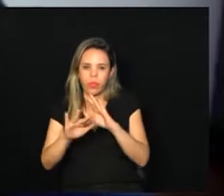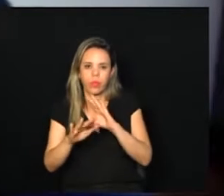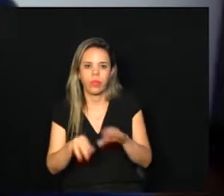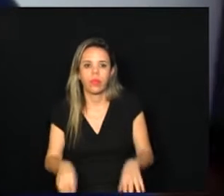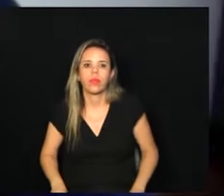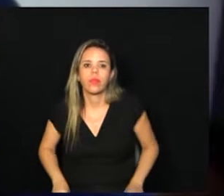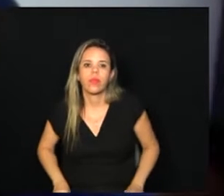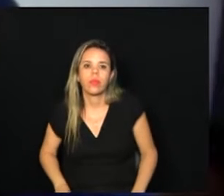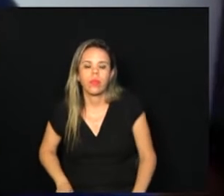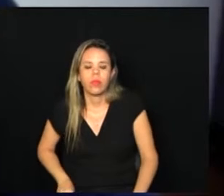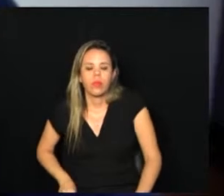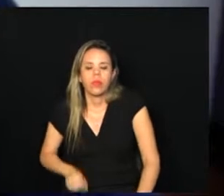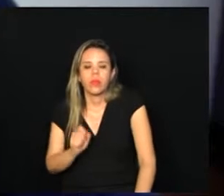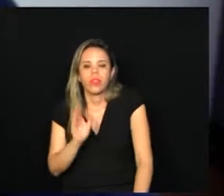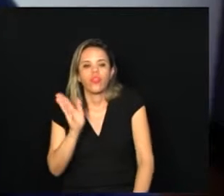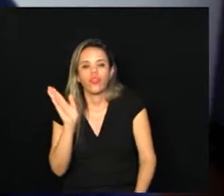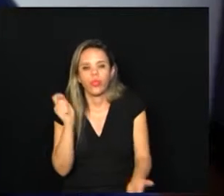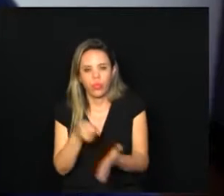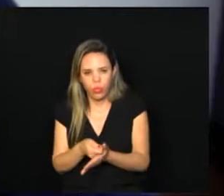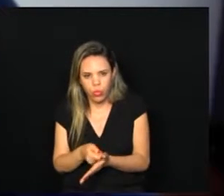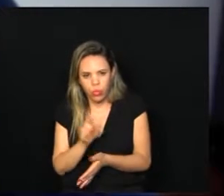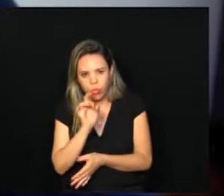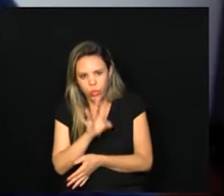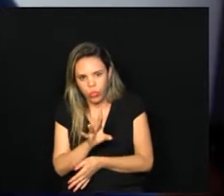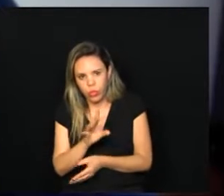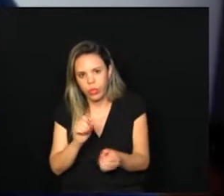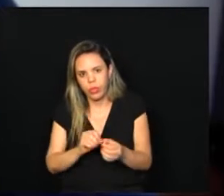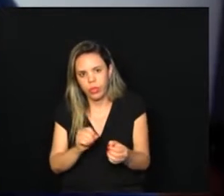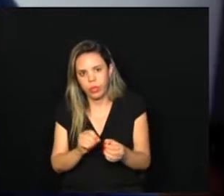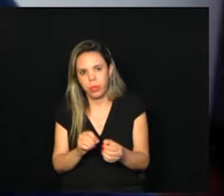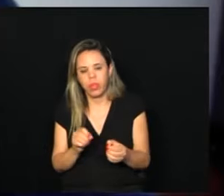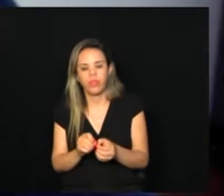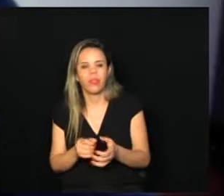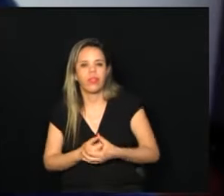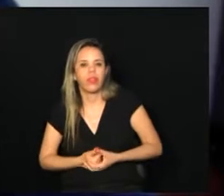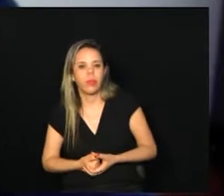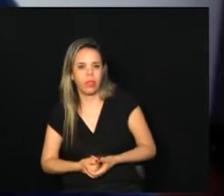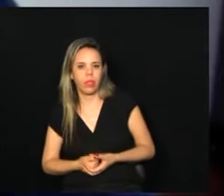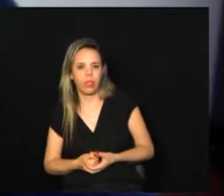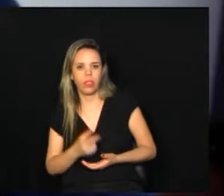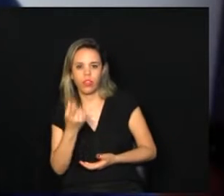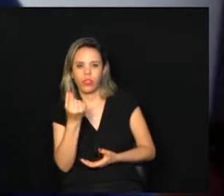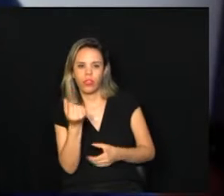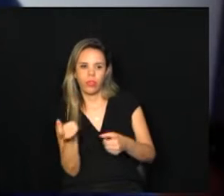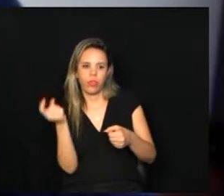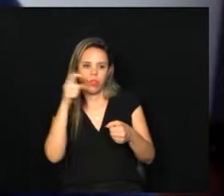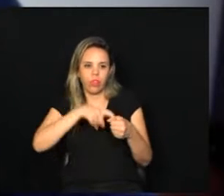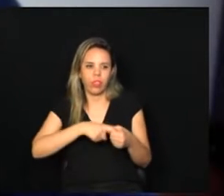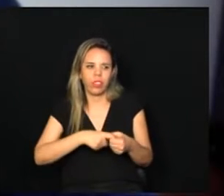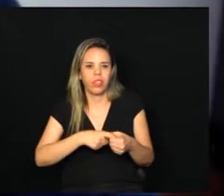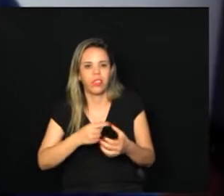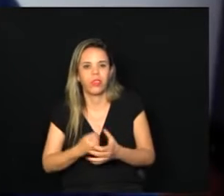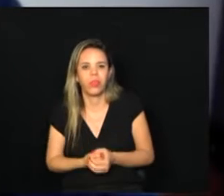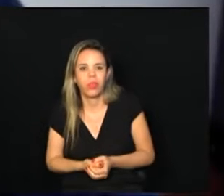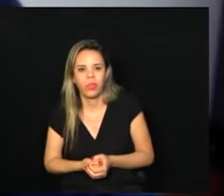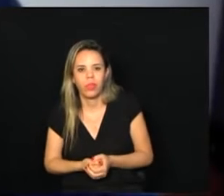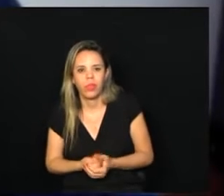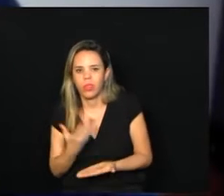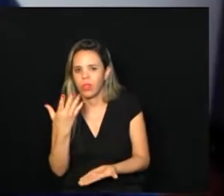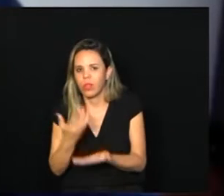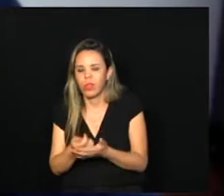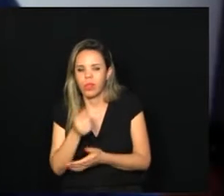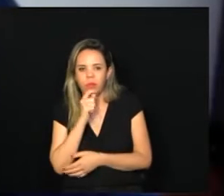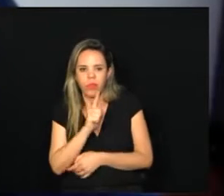também, mas quem já pagou somente vai ter o seu dinheiro de volta, e quem não recebeu ou